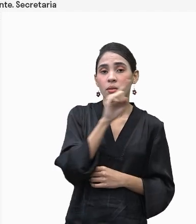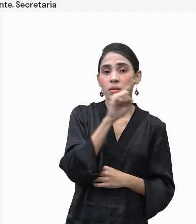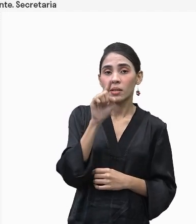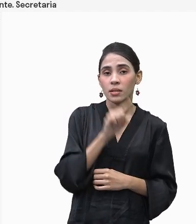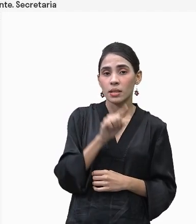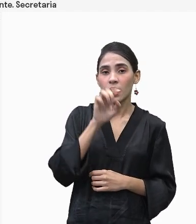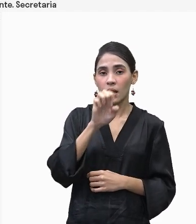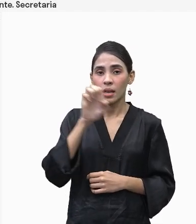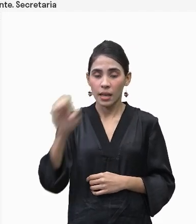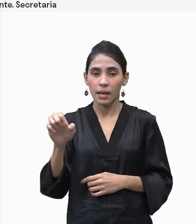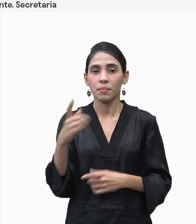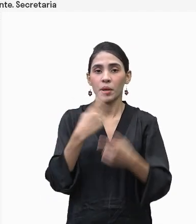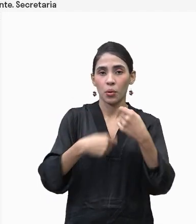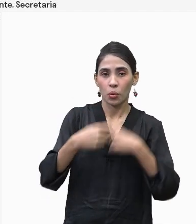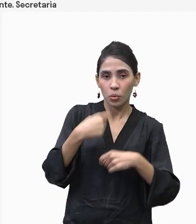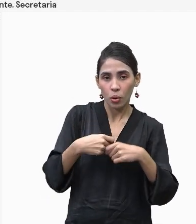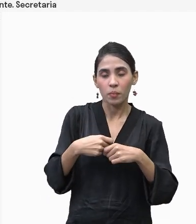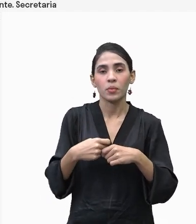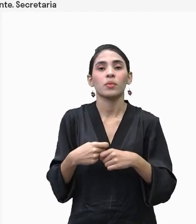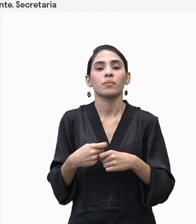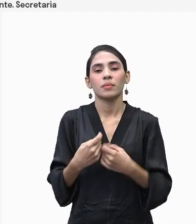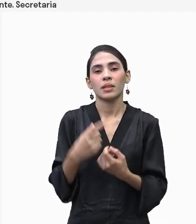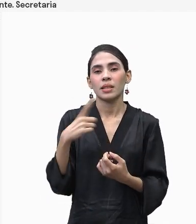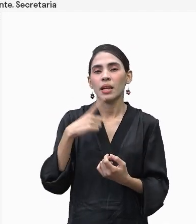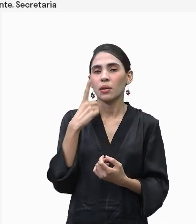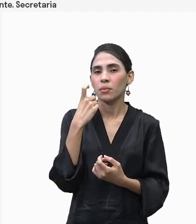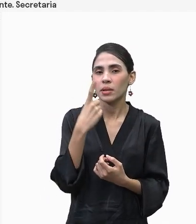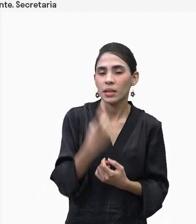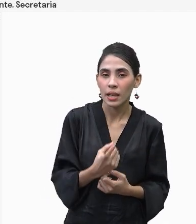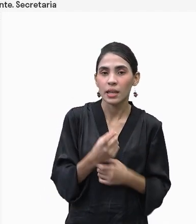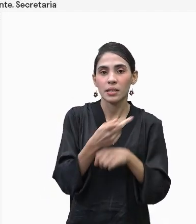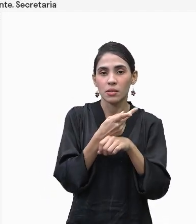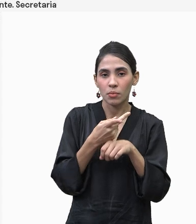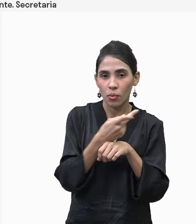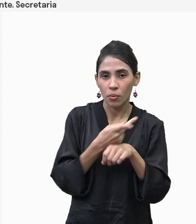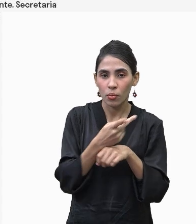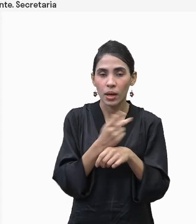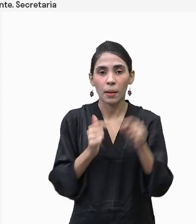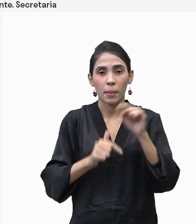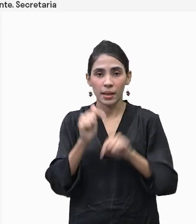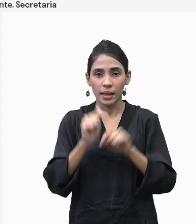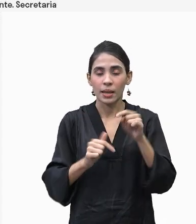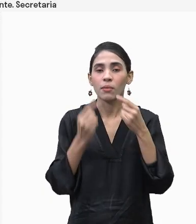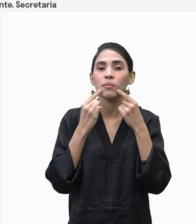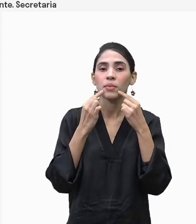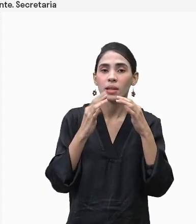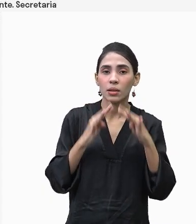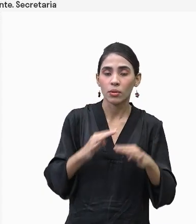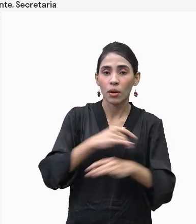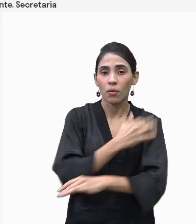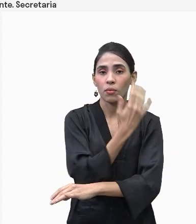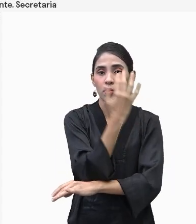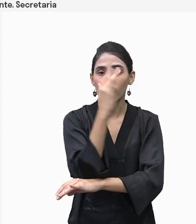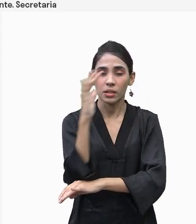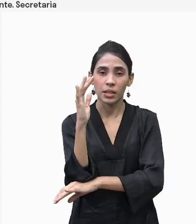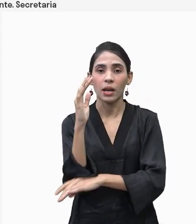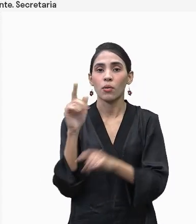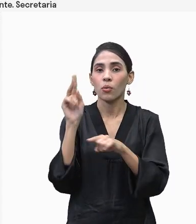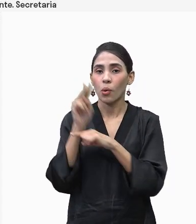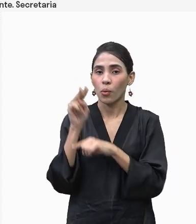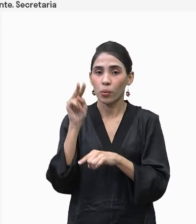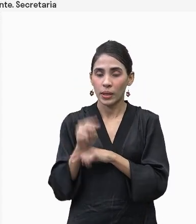ecológico-econômico, busca equilibrar a exploração dos recursos florestais com a